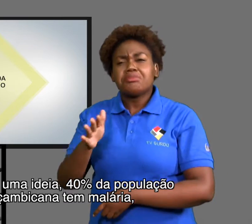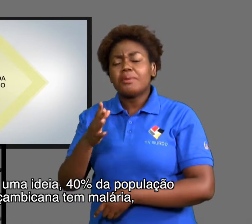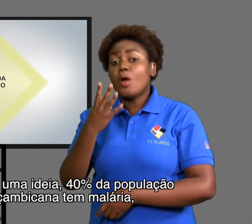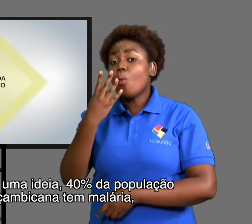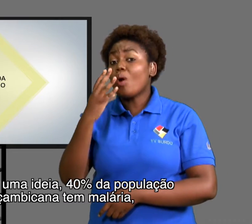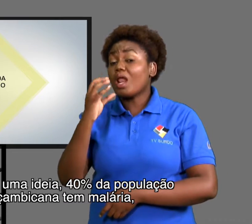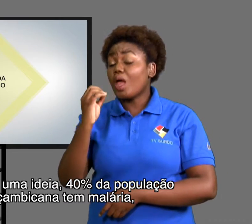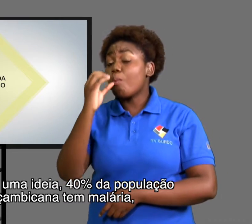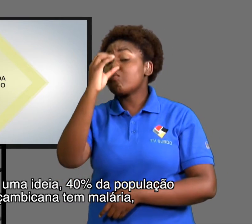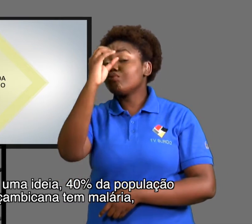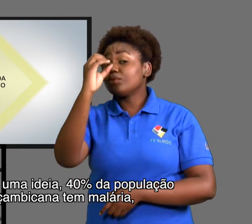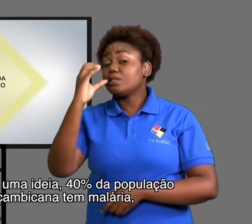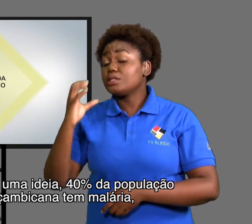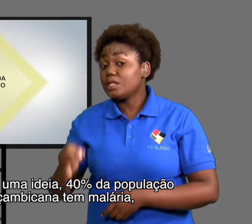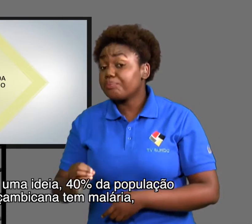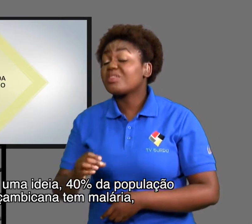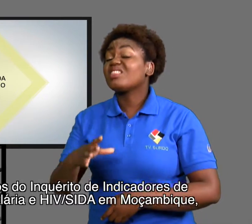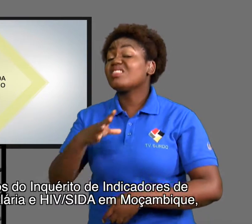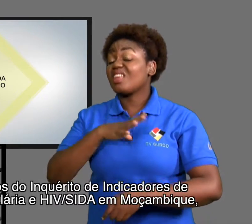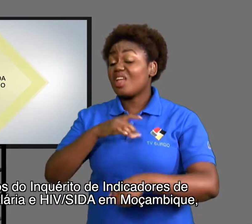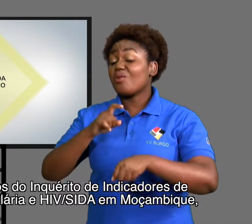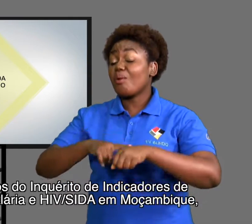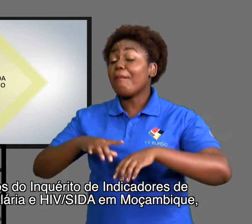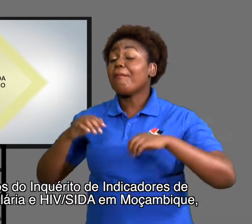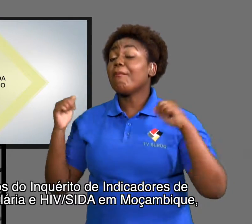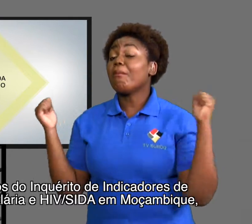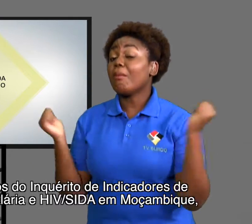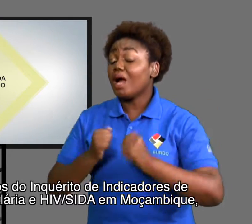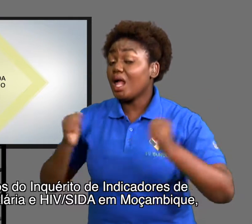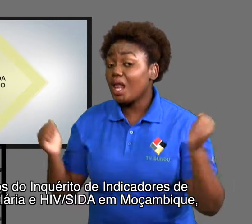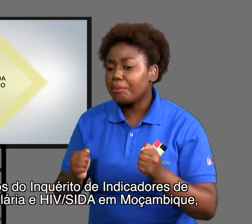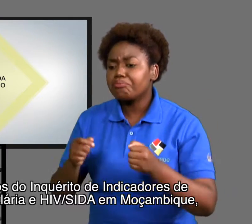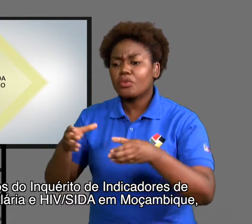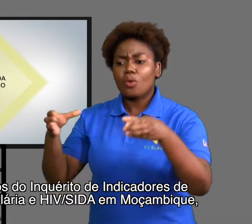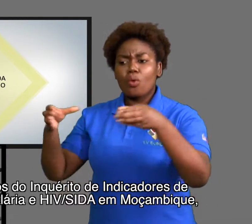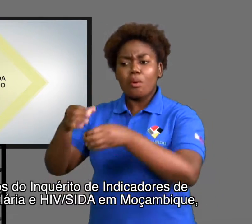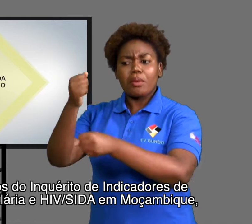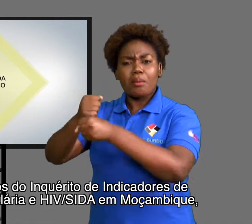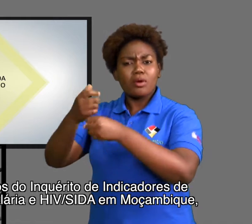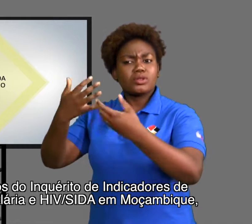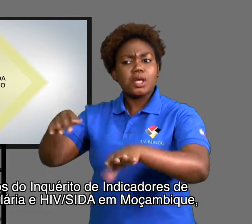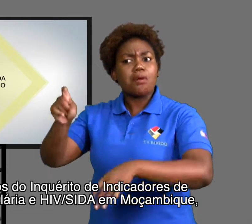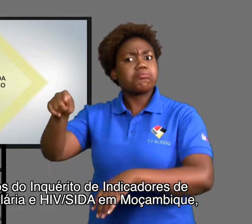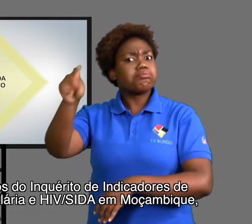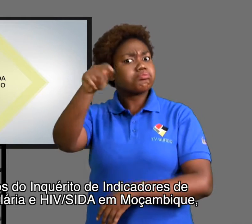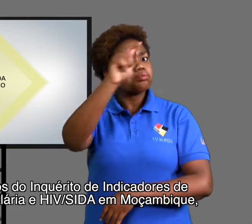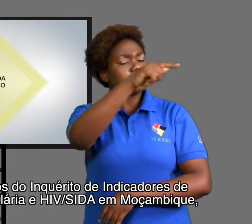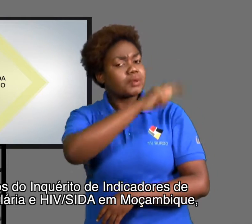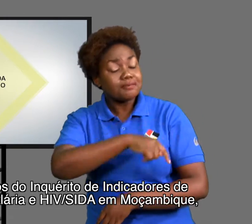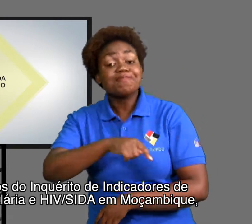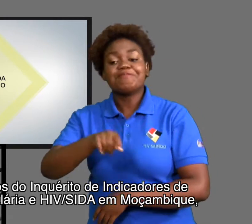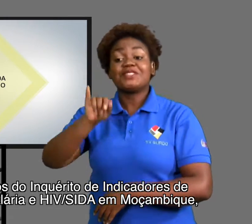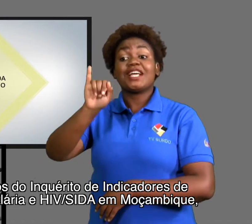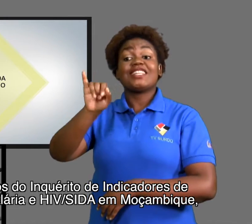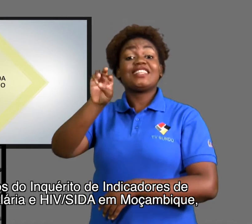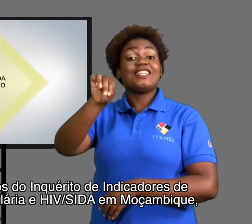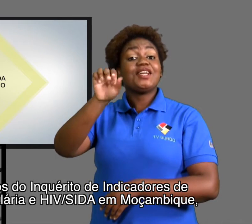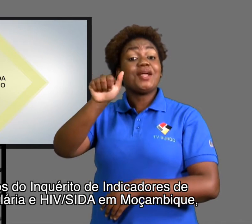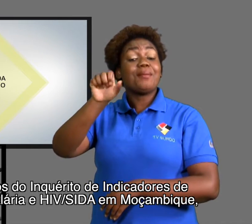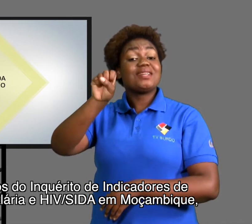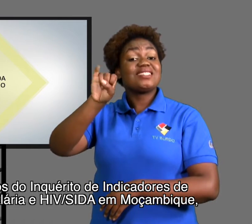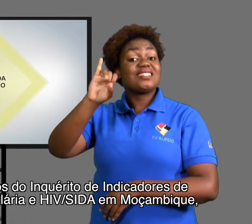população moçambicana tem malária, segundo dados do Inquérito de Indicadores de Imunização,